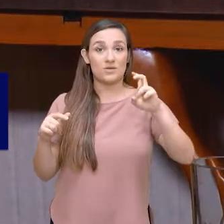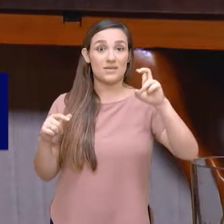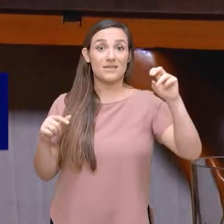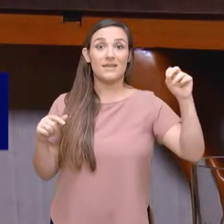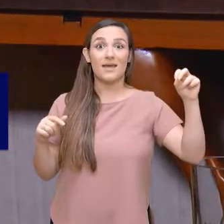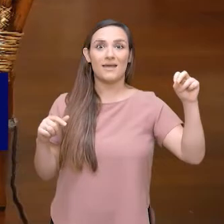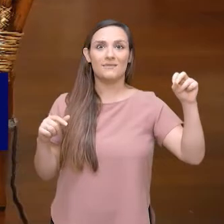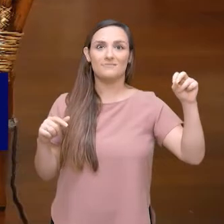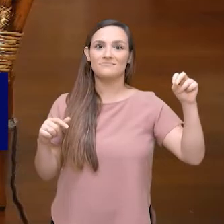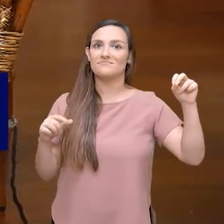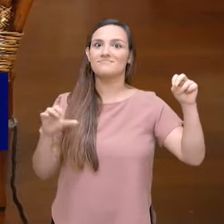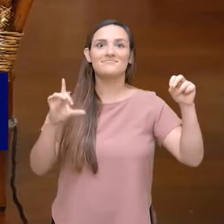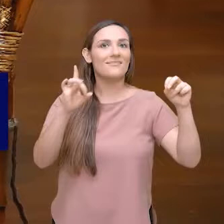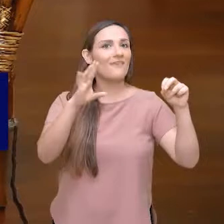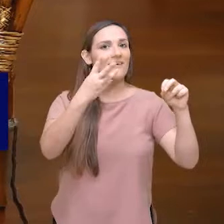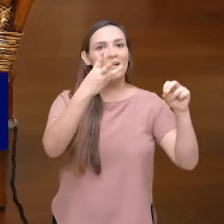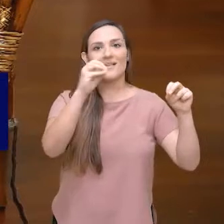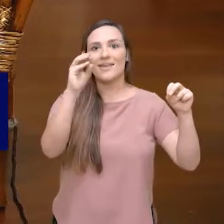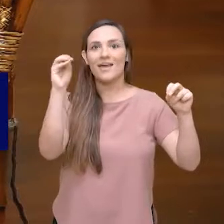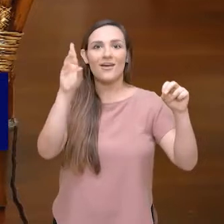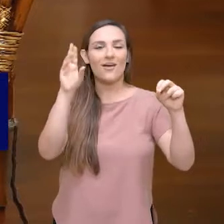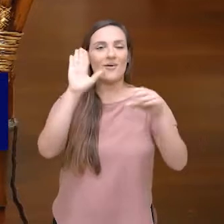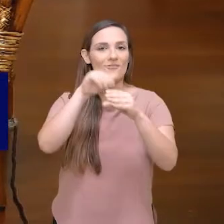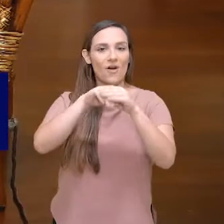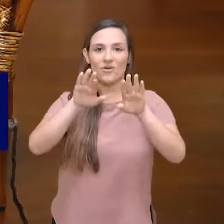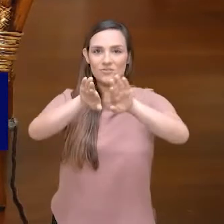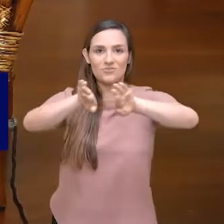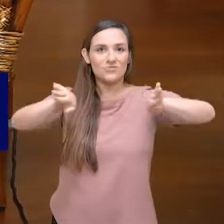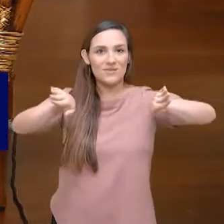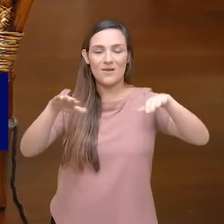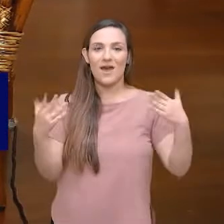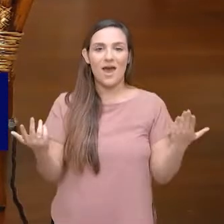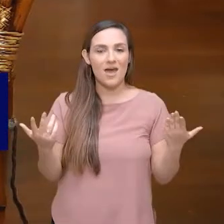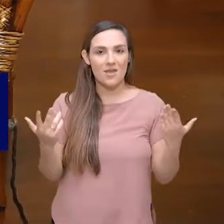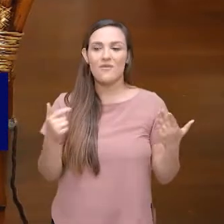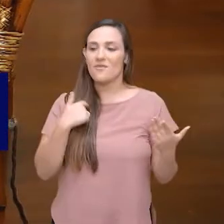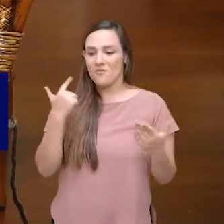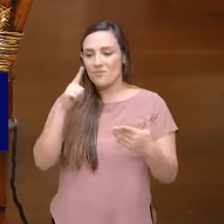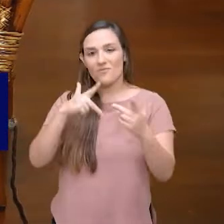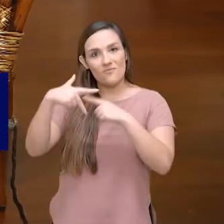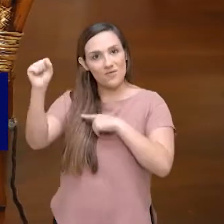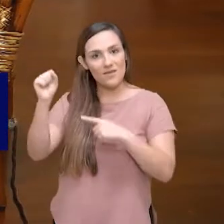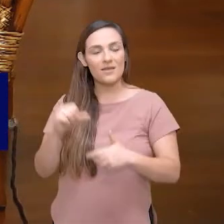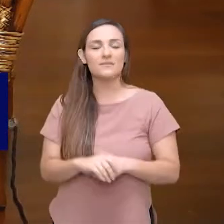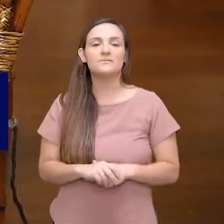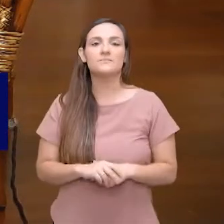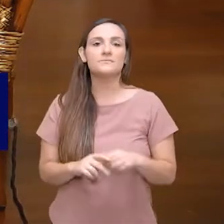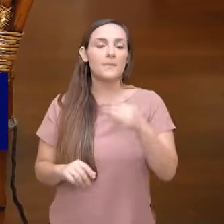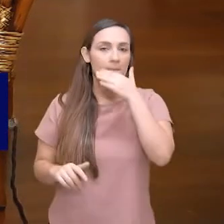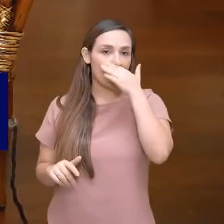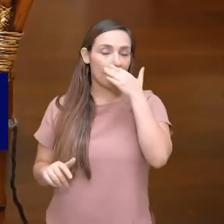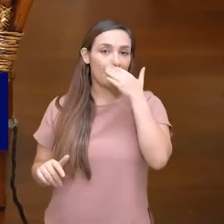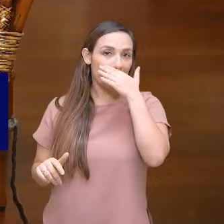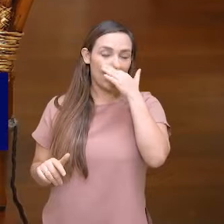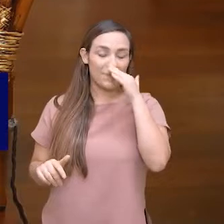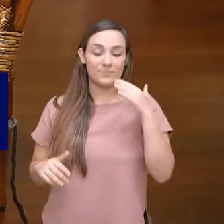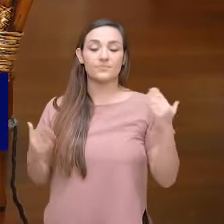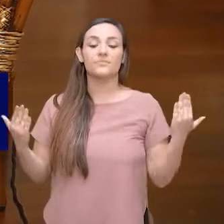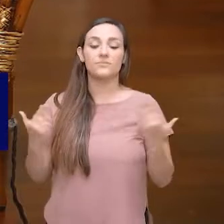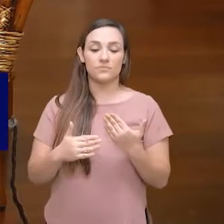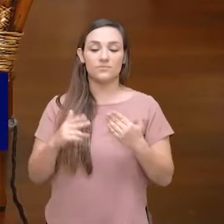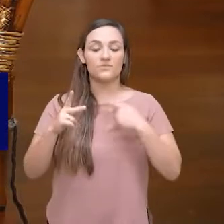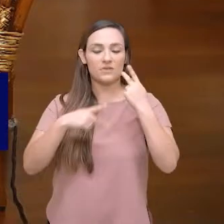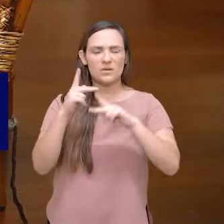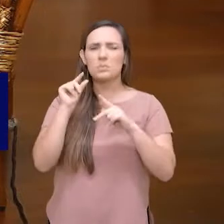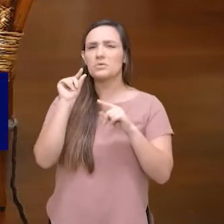37.500, uma coisa assim. 300 votos de diferença. Teve uns 200, 300 votos de diferença. Doutor Rubem, agora esse episódio,